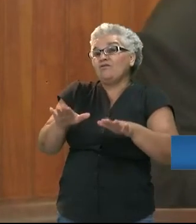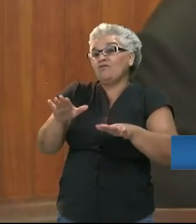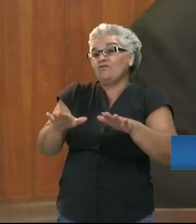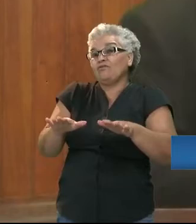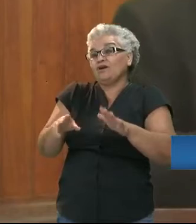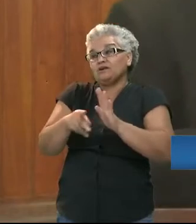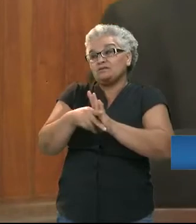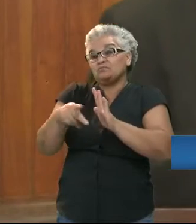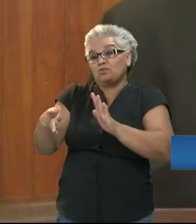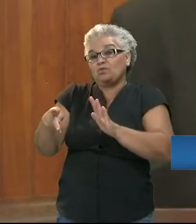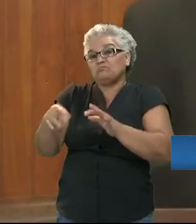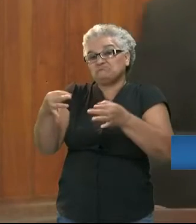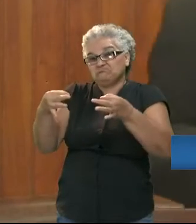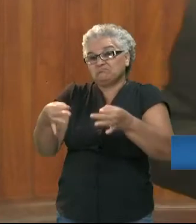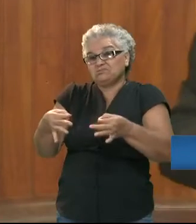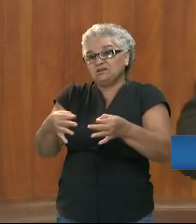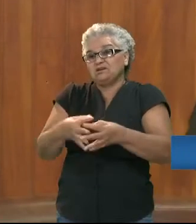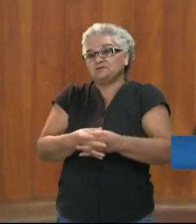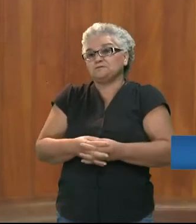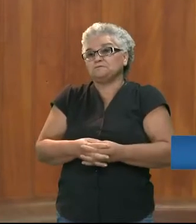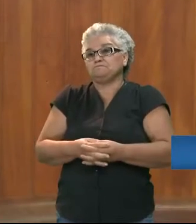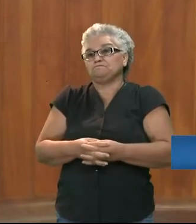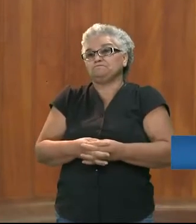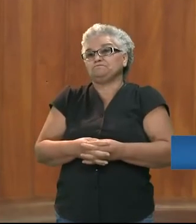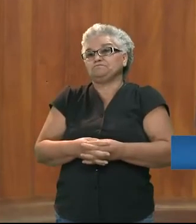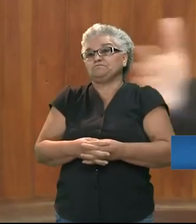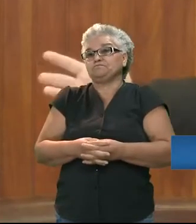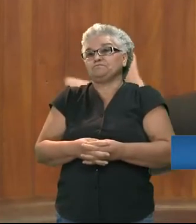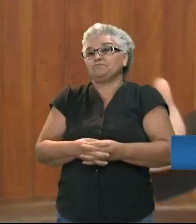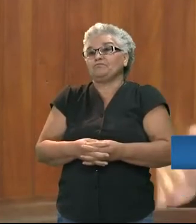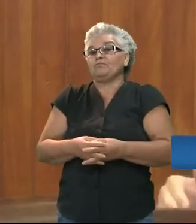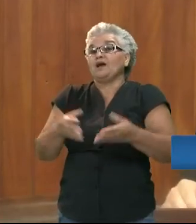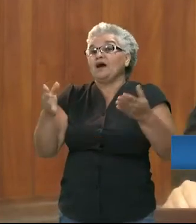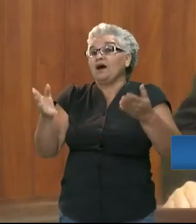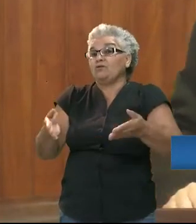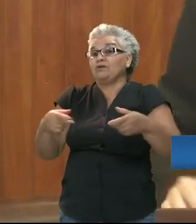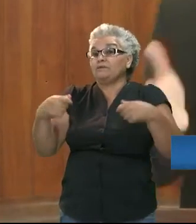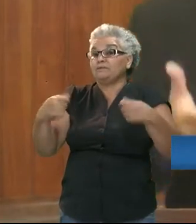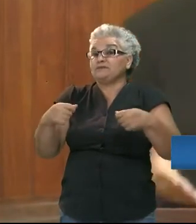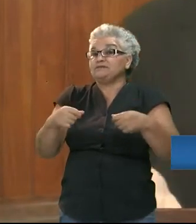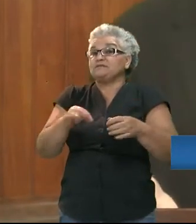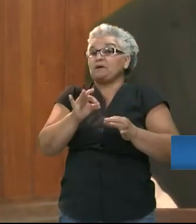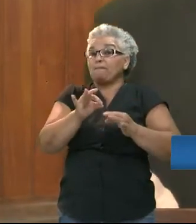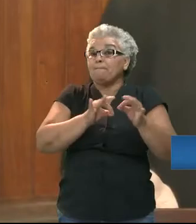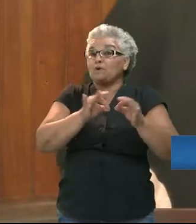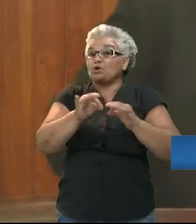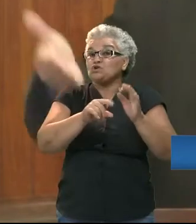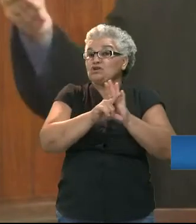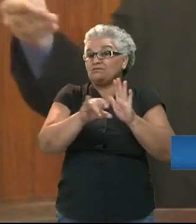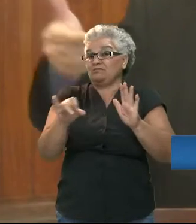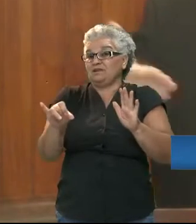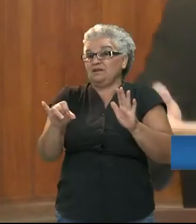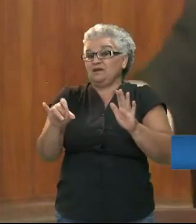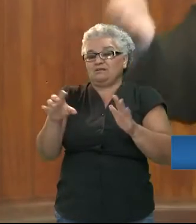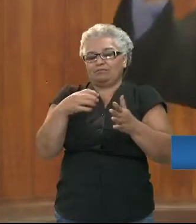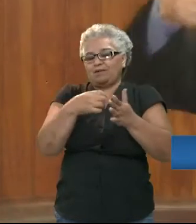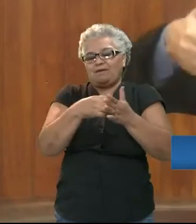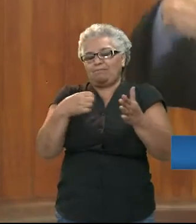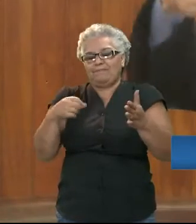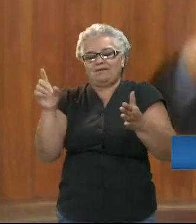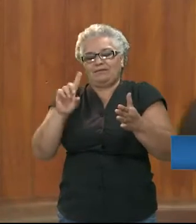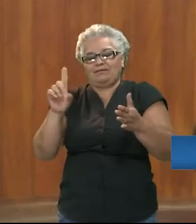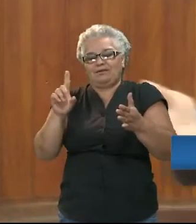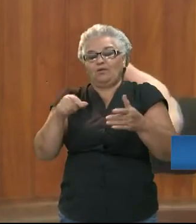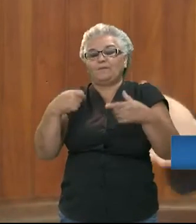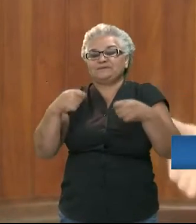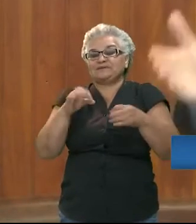via emenda. Eu acho que uma matéria dessa grandeza tem que estar na forma de projeto de lei, não na forma de uma emenda, como que entrando ainda que seria